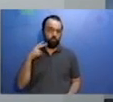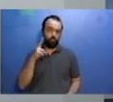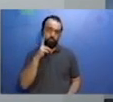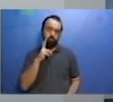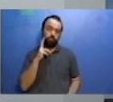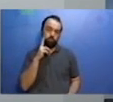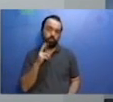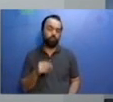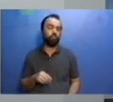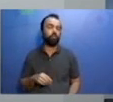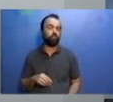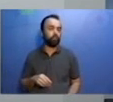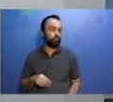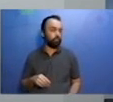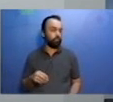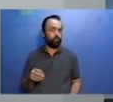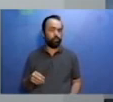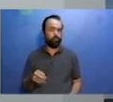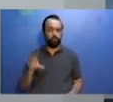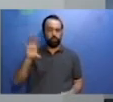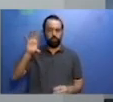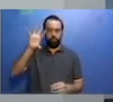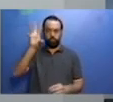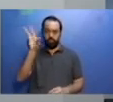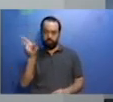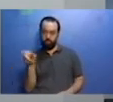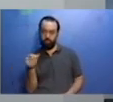fermenta-se uvas,